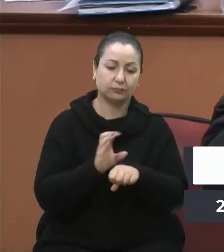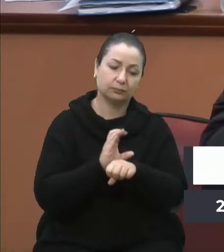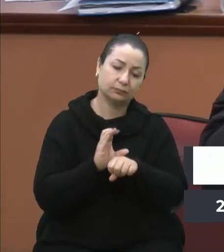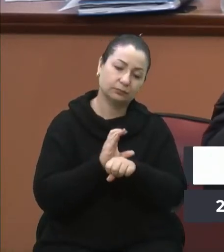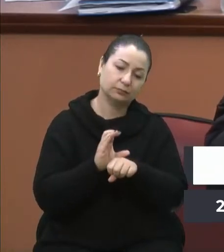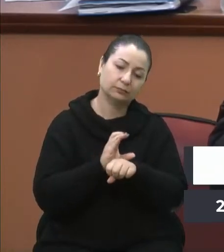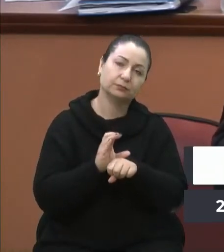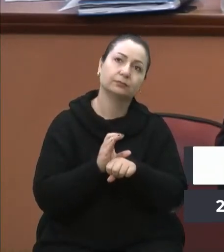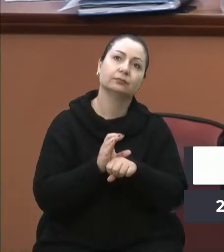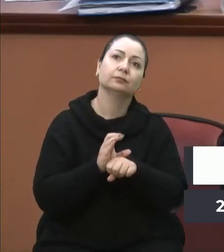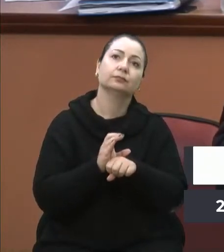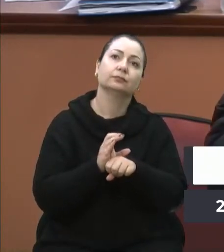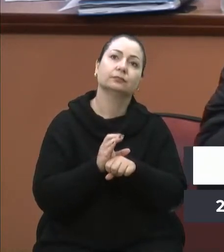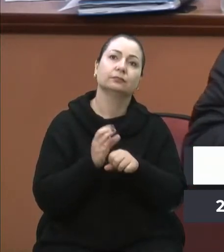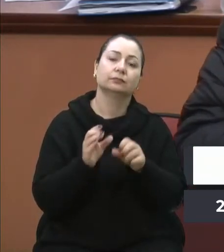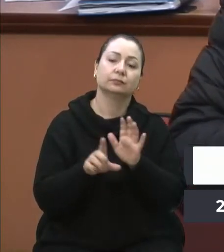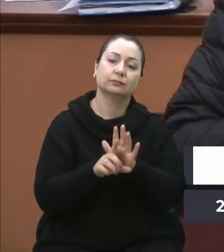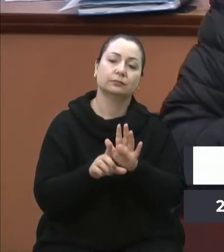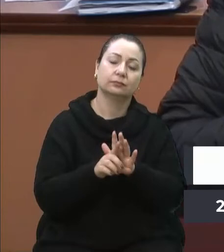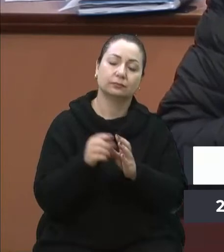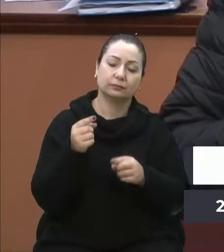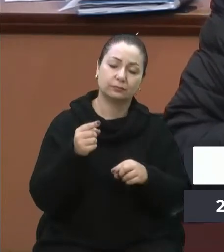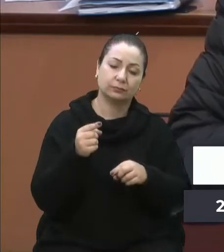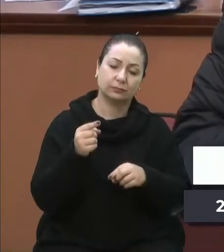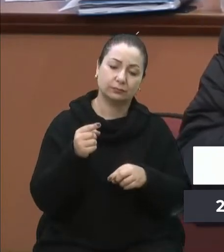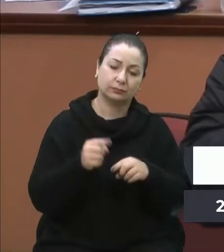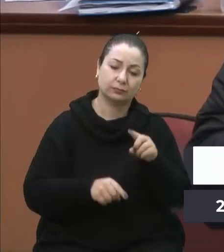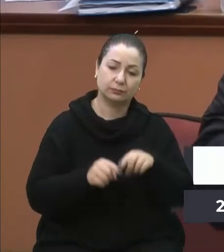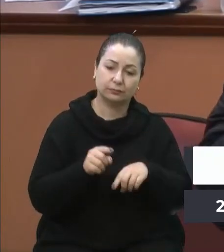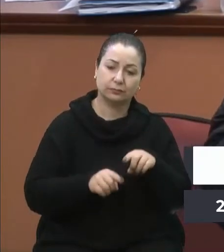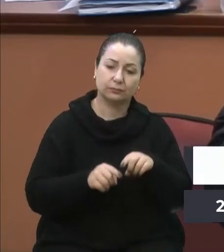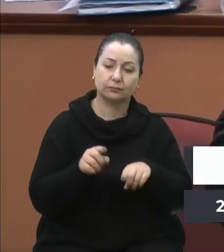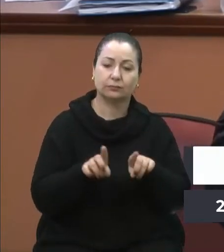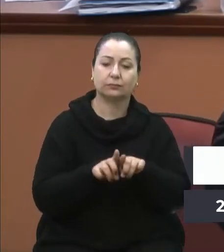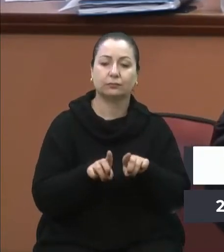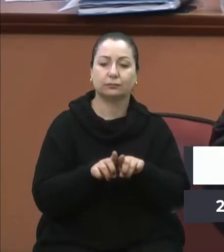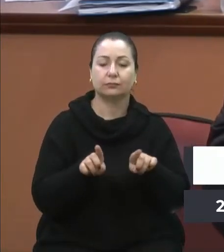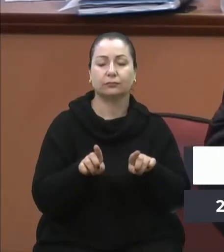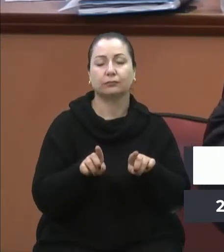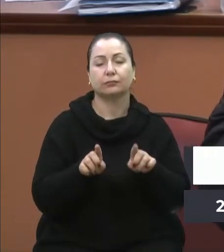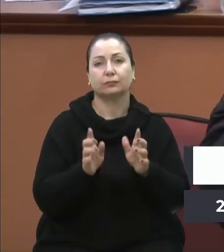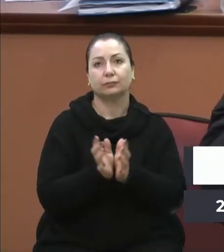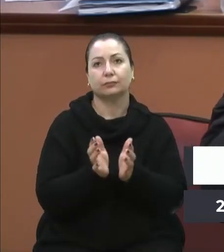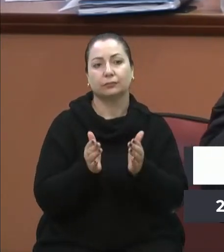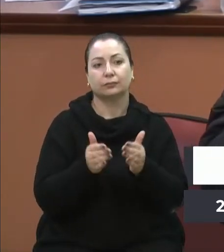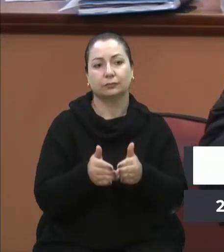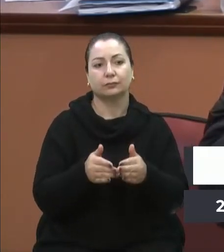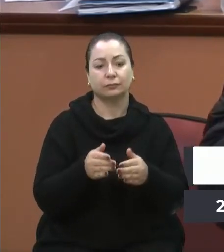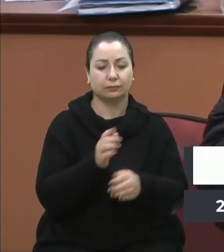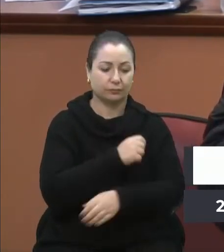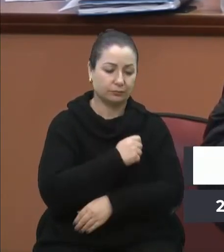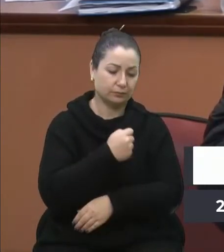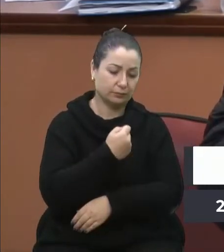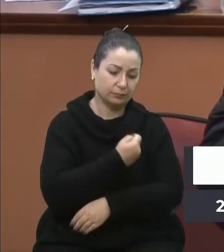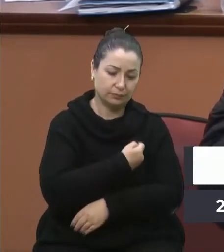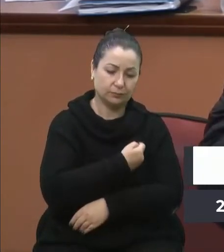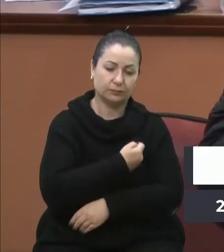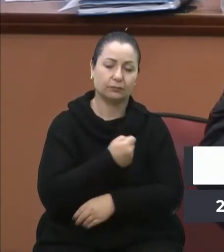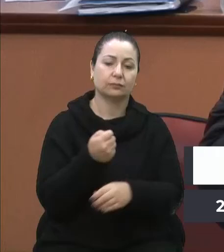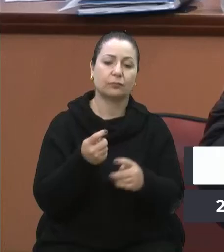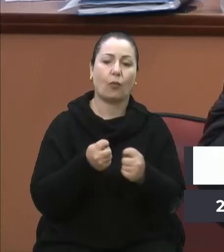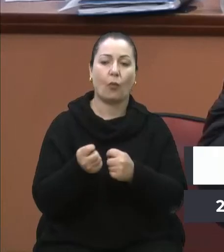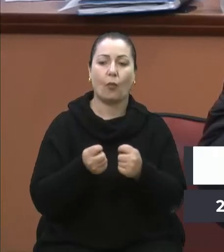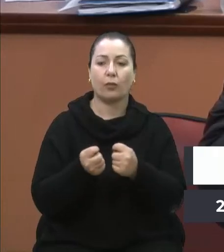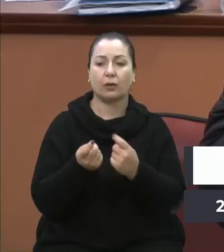constitucionalidade e legalidade da matéria, bem como a Comissão de Desenvolvimento Econômico, Fiscalização, Controle Orçamentário e Turismo emitiu